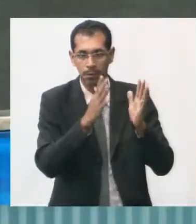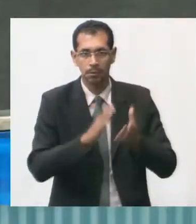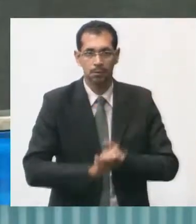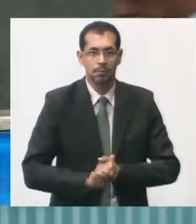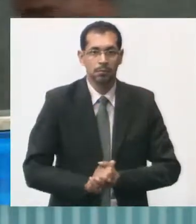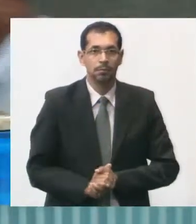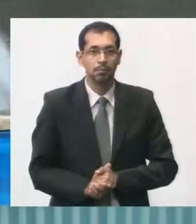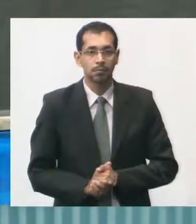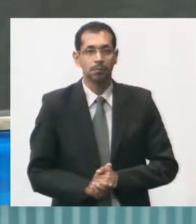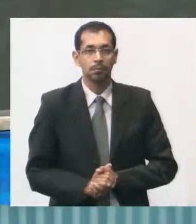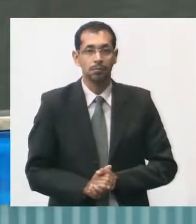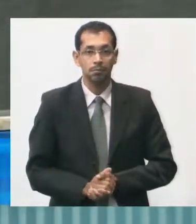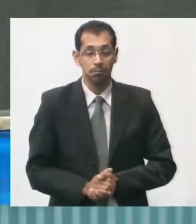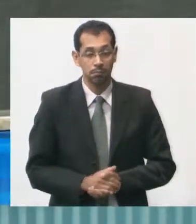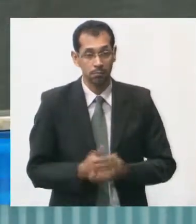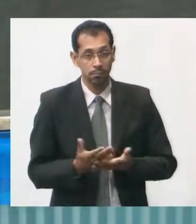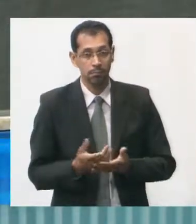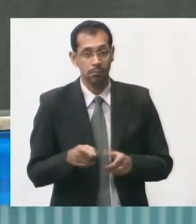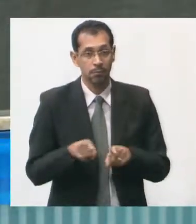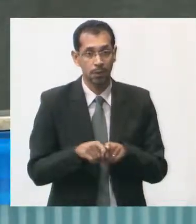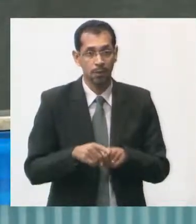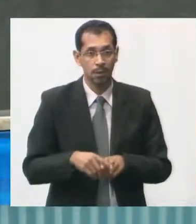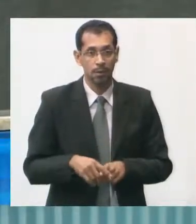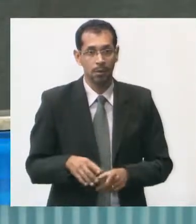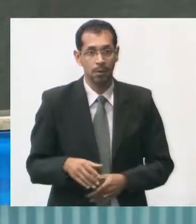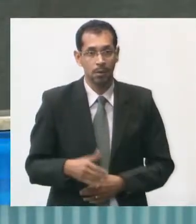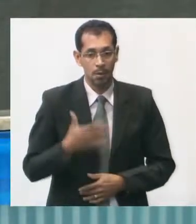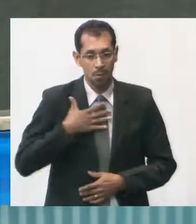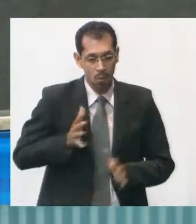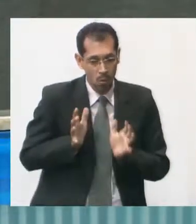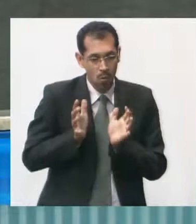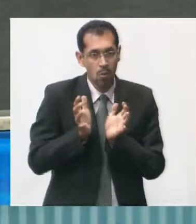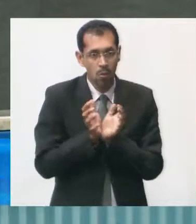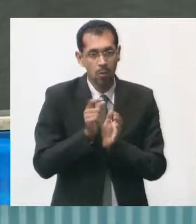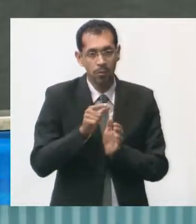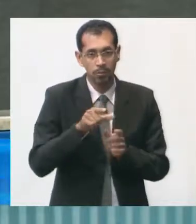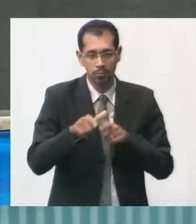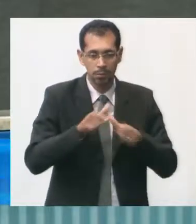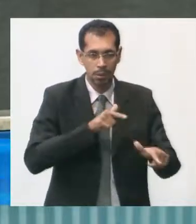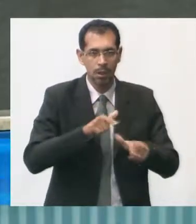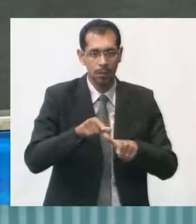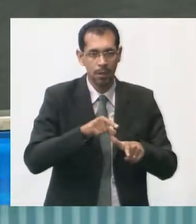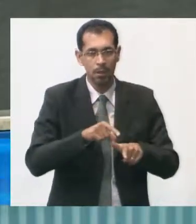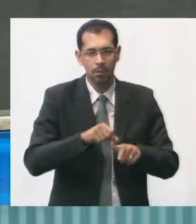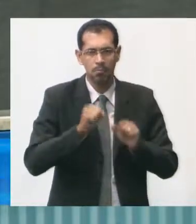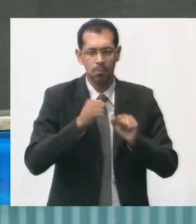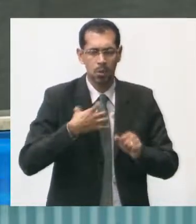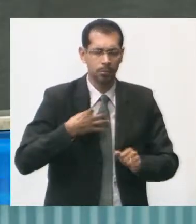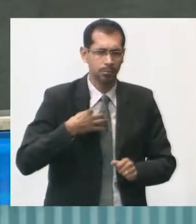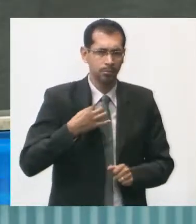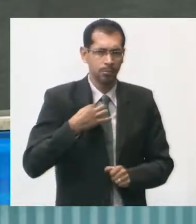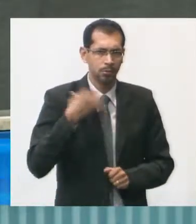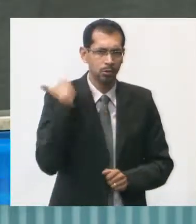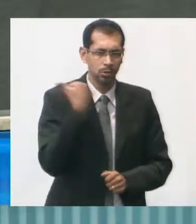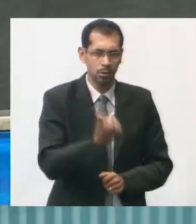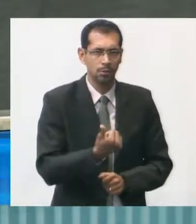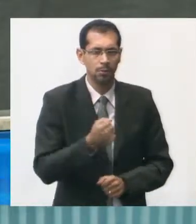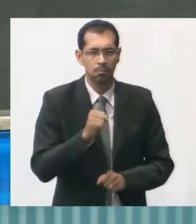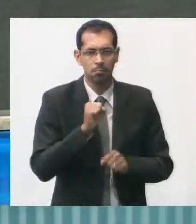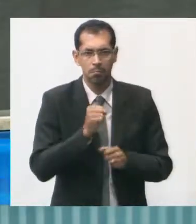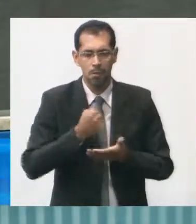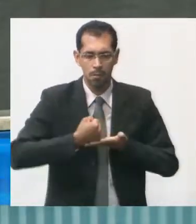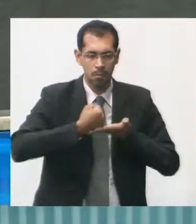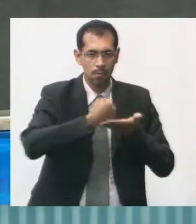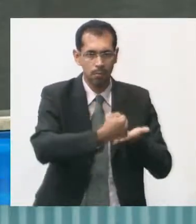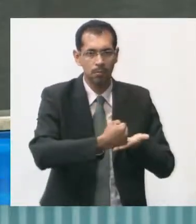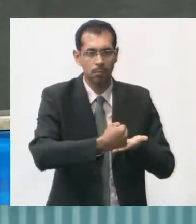gabinete também está à disposição da comunidade. Se precisar da nossa colaboração como vereador